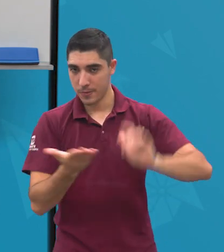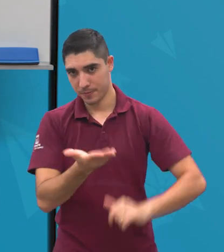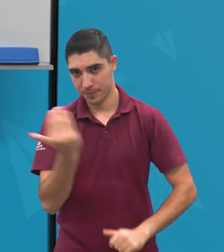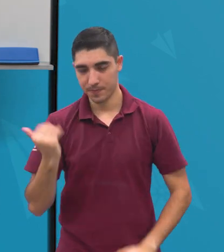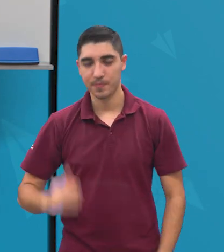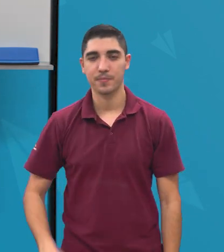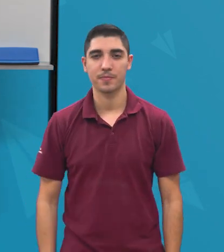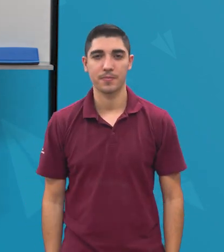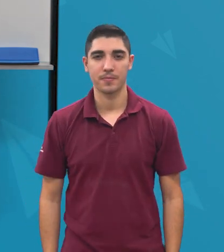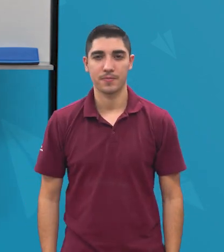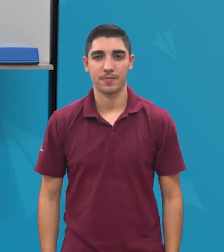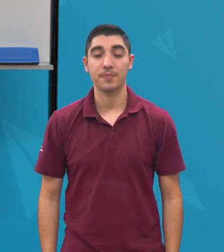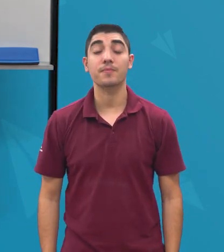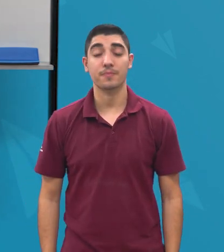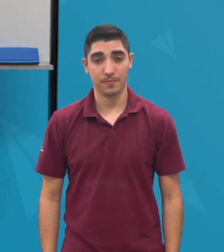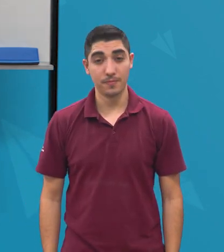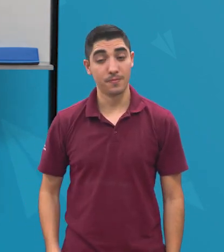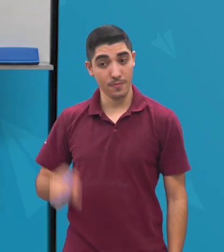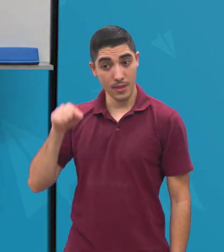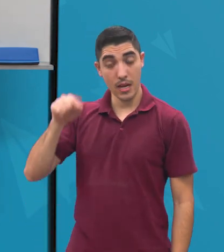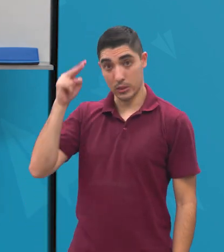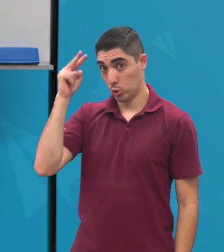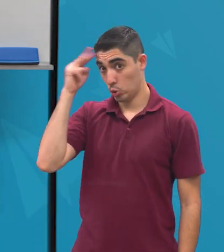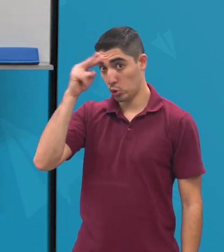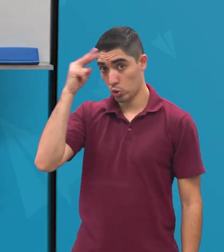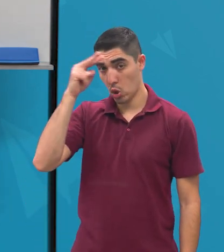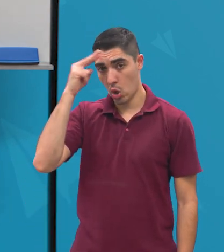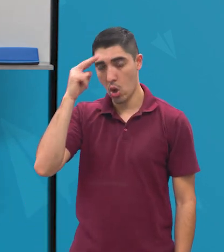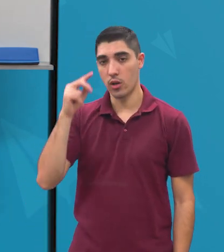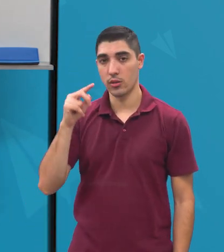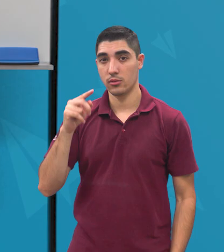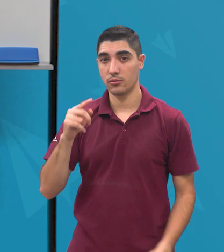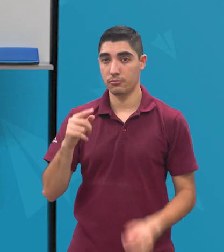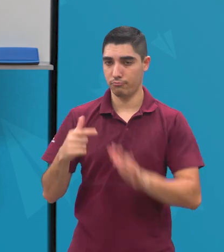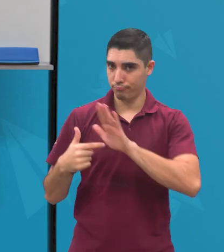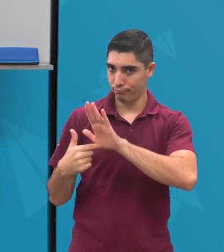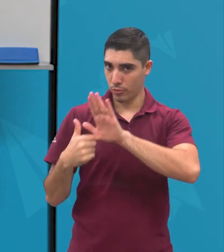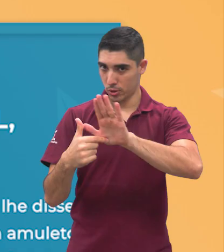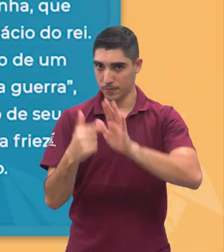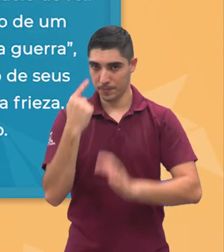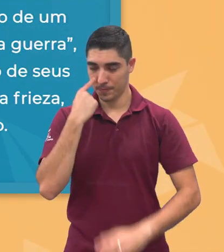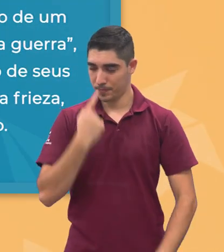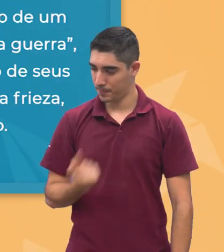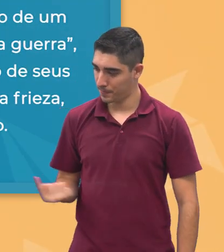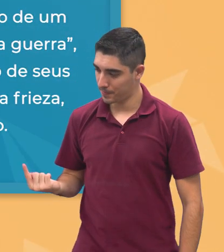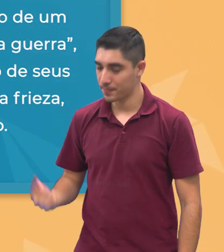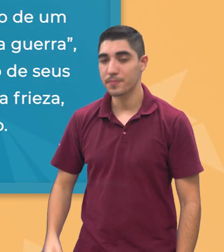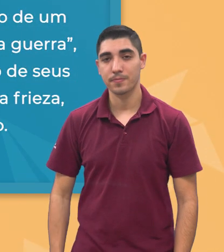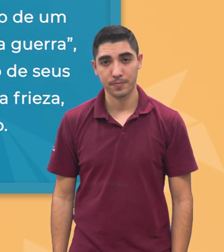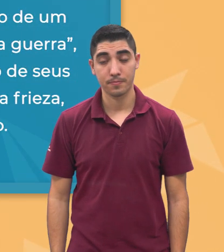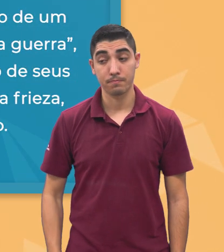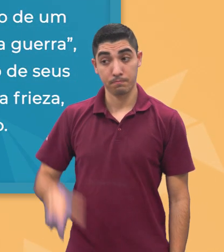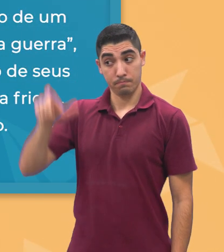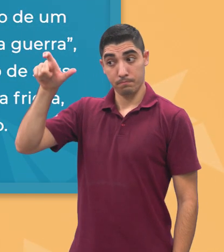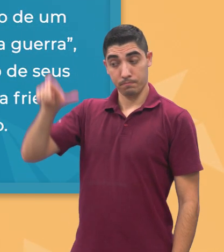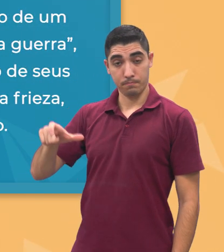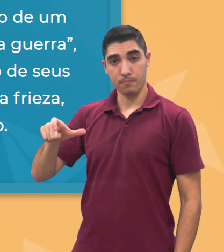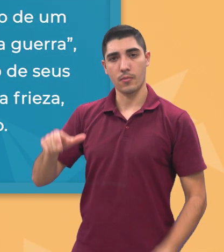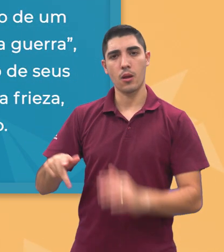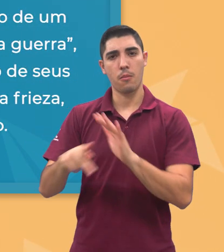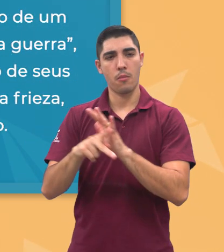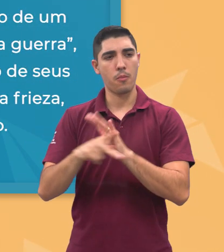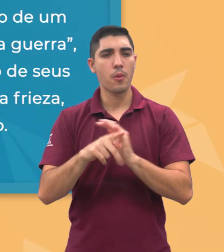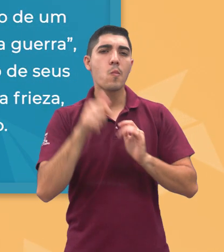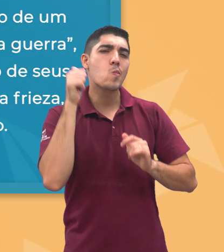leitura. Essa história ela foi contada da seguinte maneira. Exu foi procurar uma